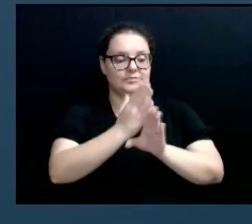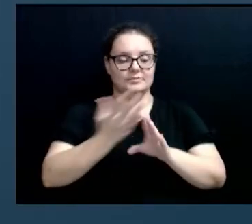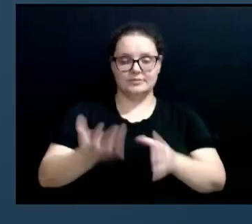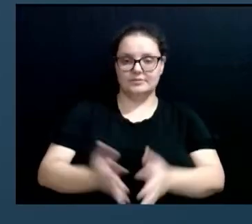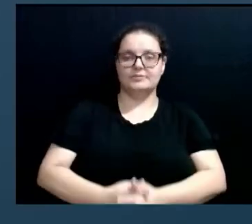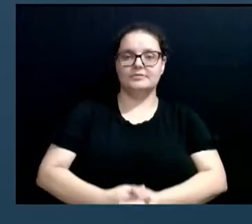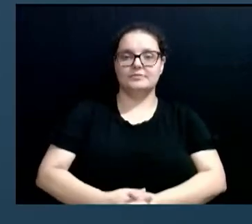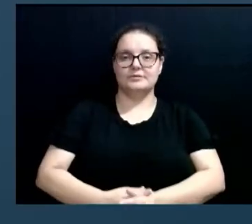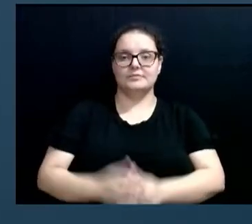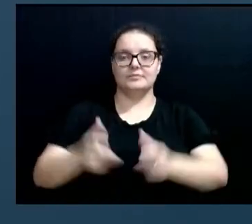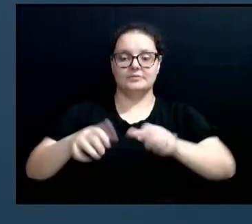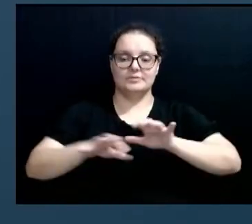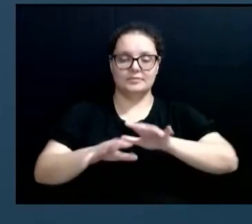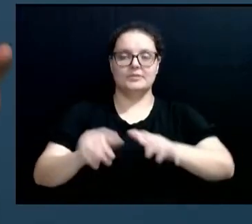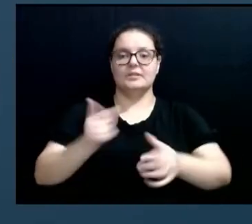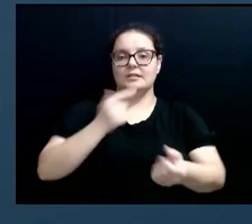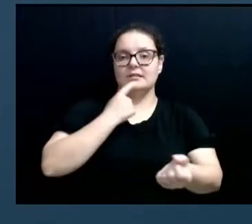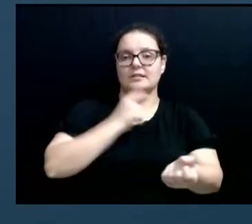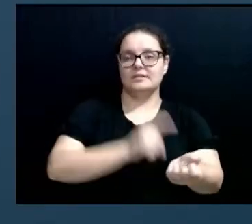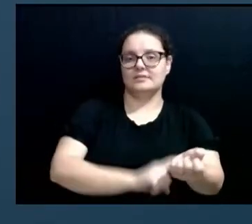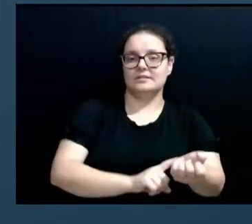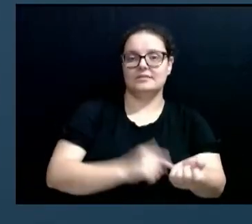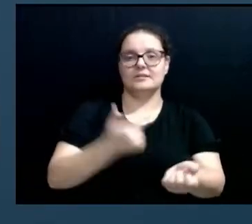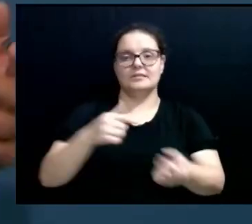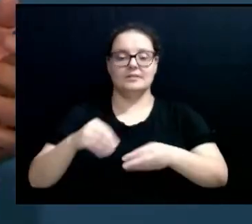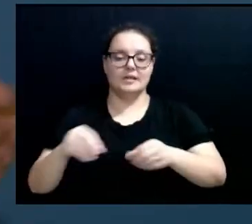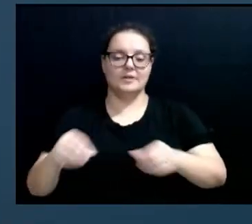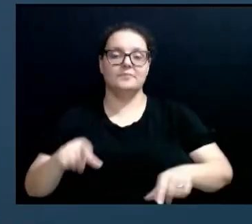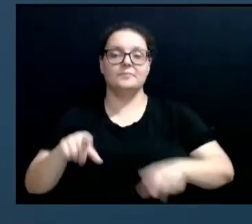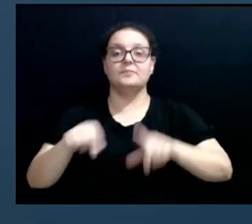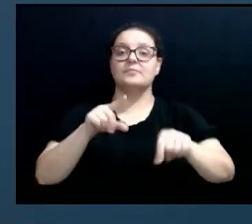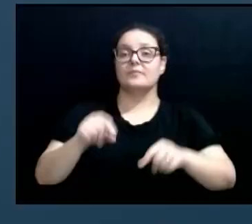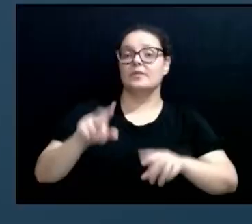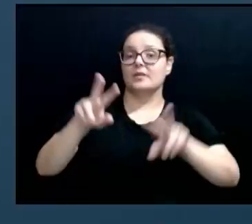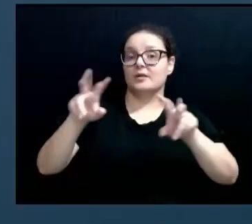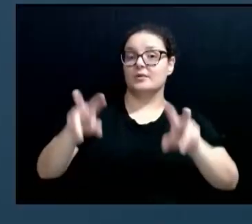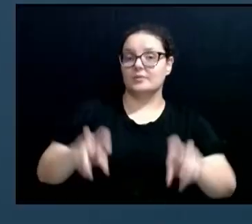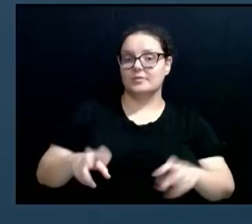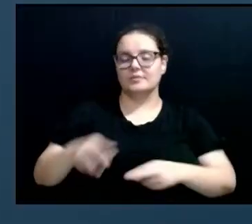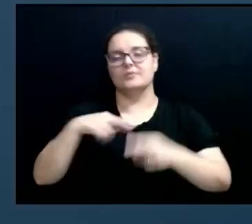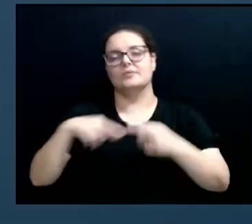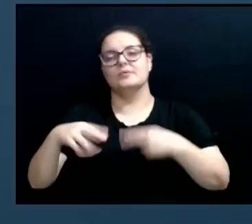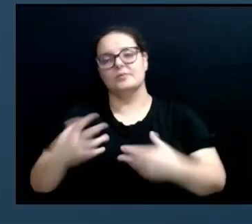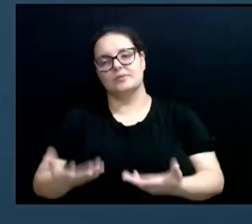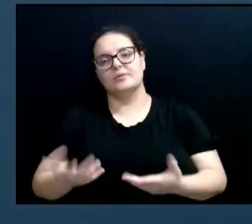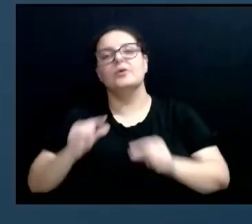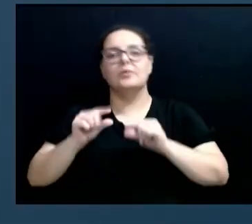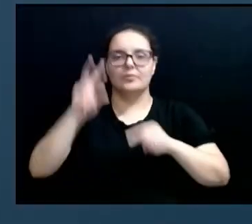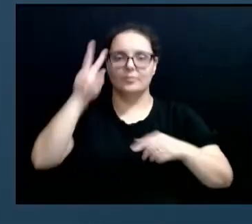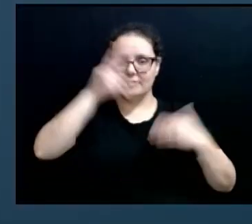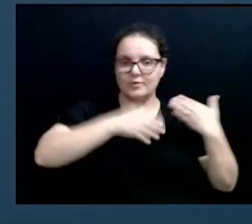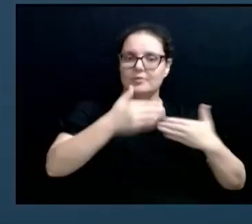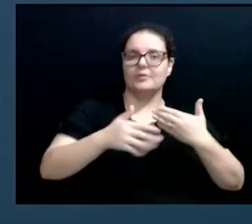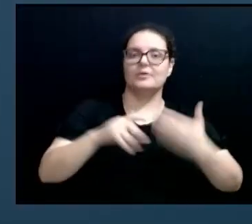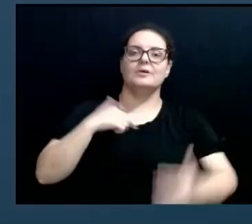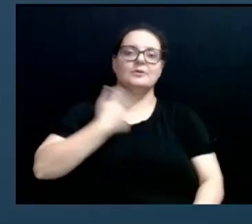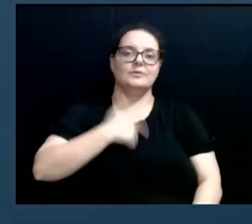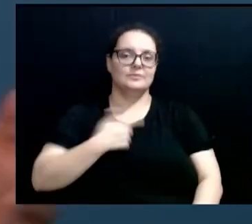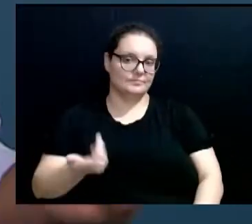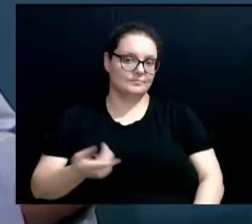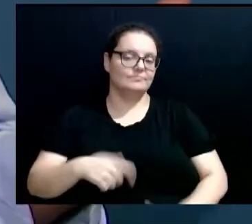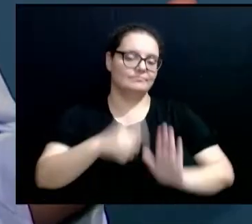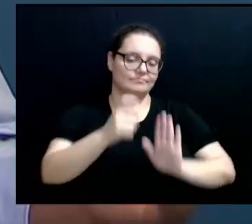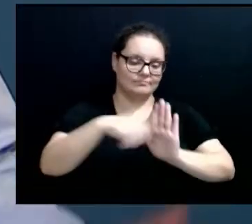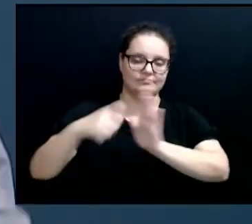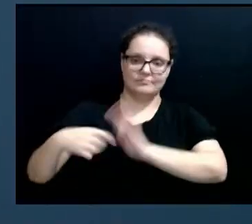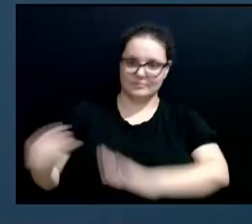Sangue Nem Areia, a cada carnaval escolhendo um tema que diz respeito também um pouco à nossa história. São registros importantes que